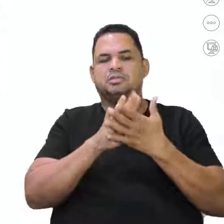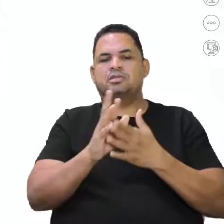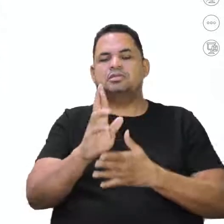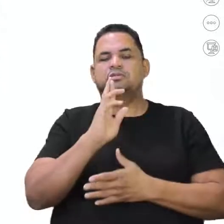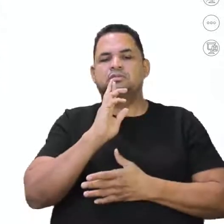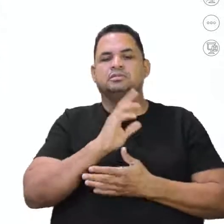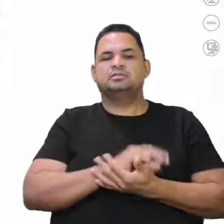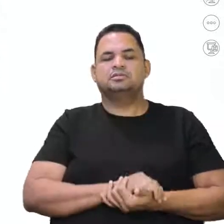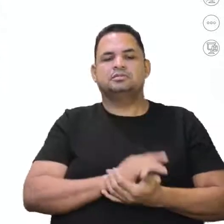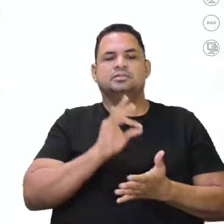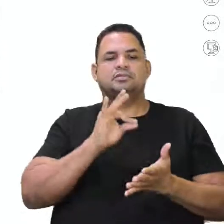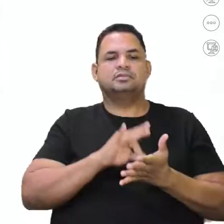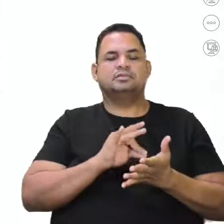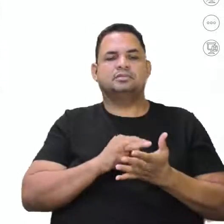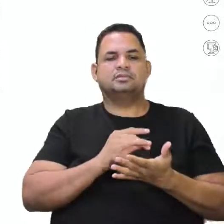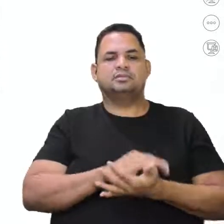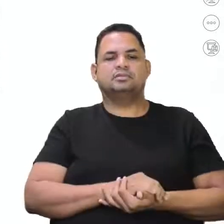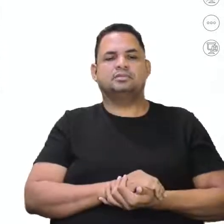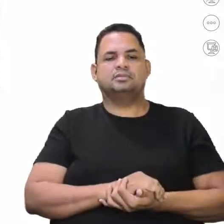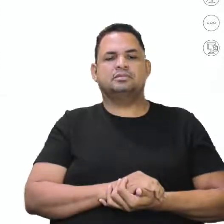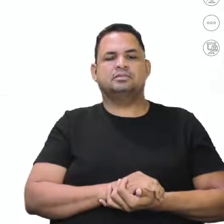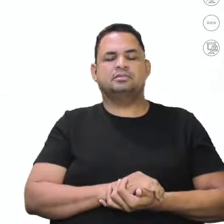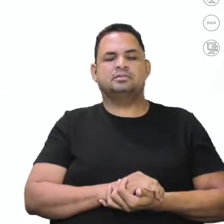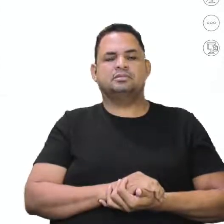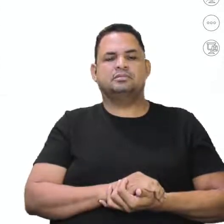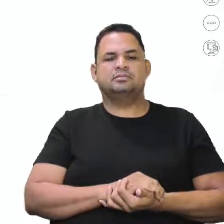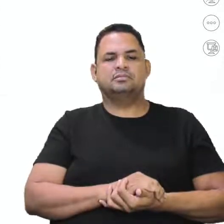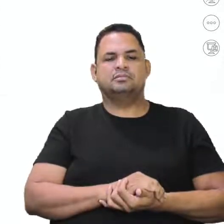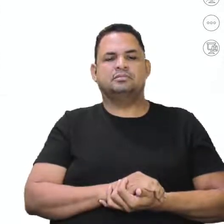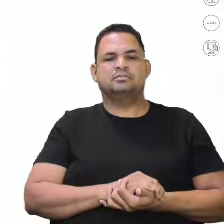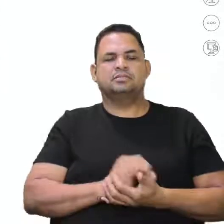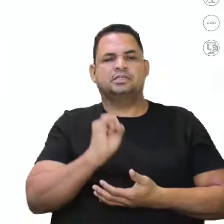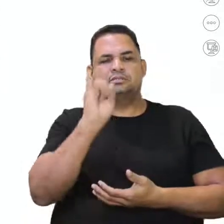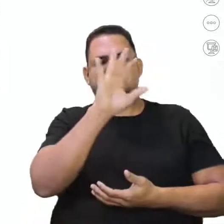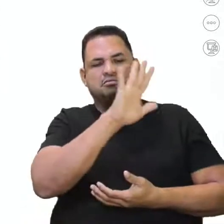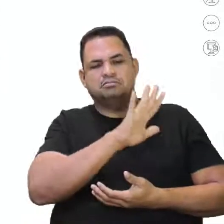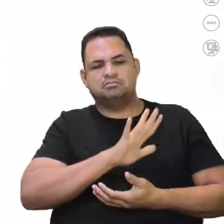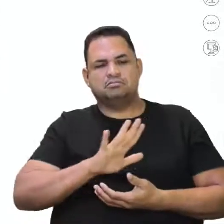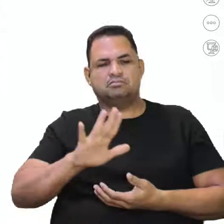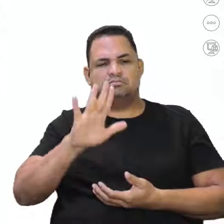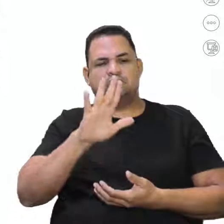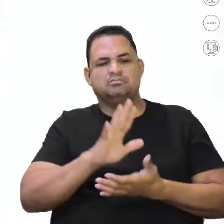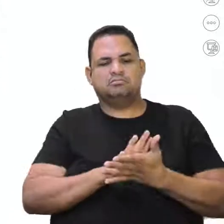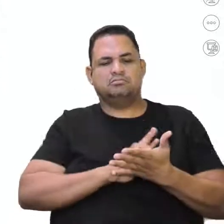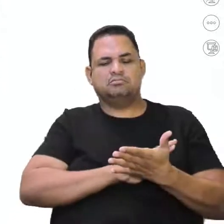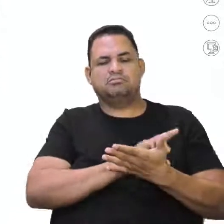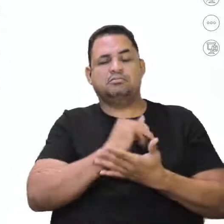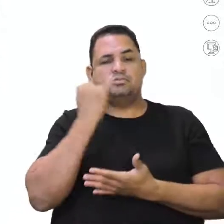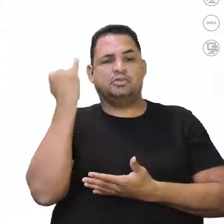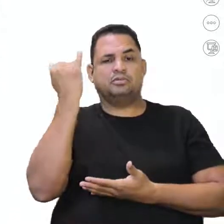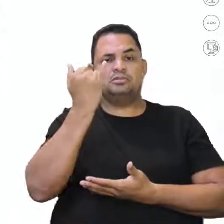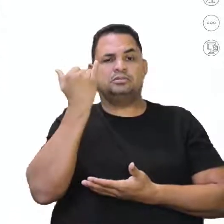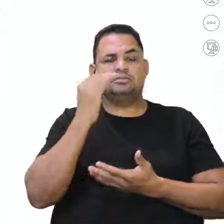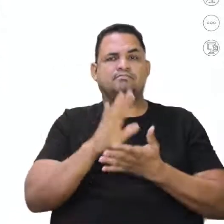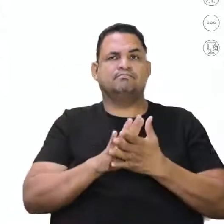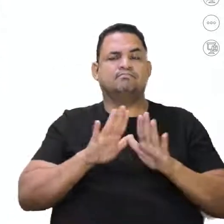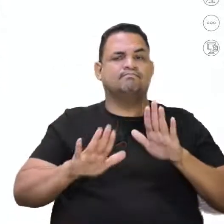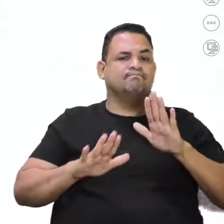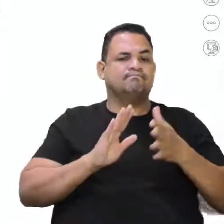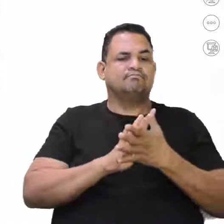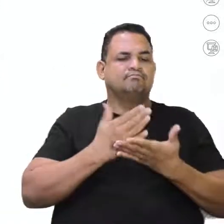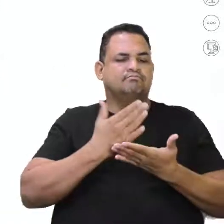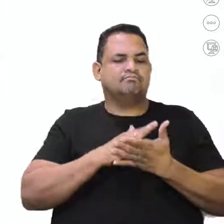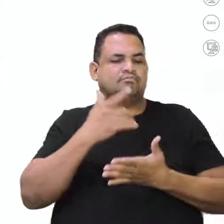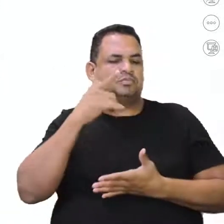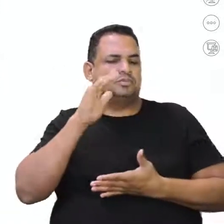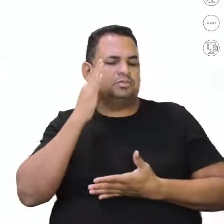Doido, né? Mas é verdade. Vamos lá. Picture. As imagens. Nossa, essas são muito importantes. Porque às vezes você consegue